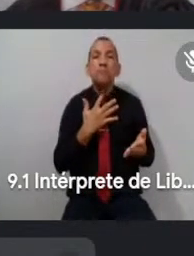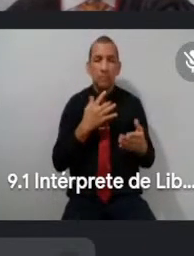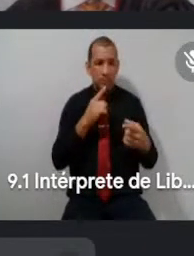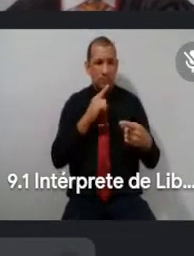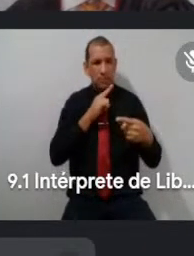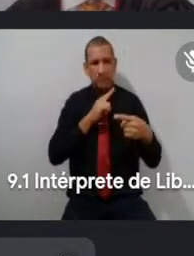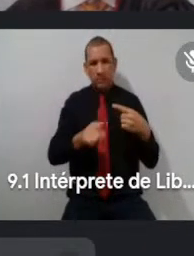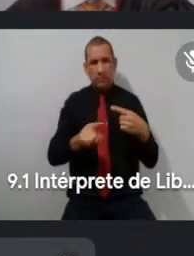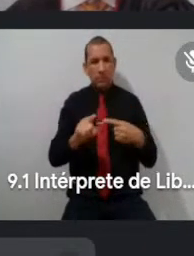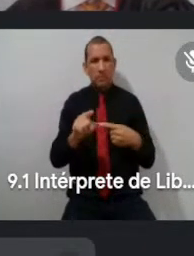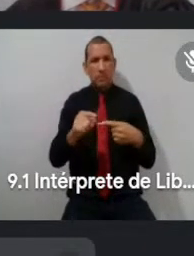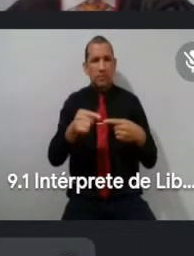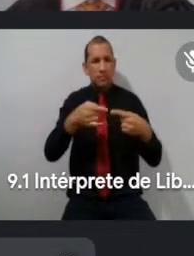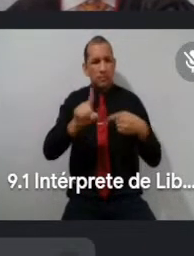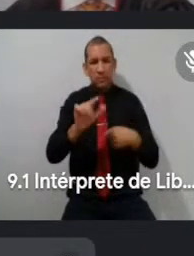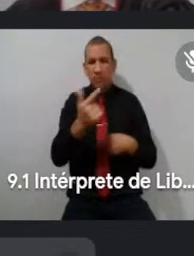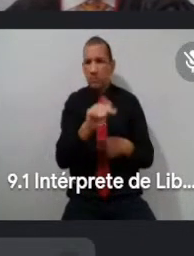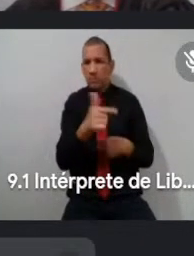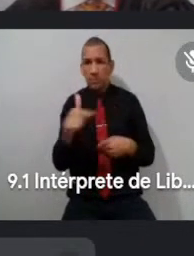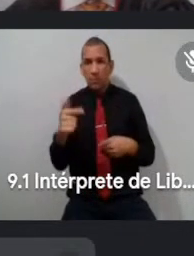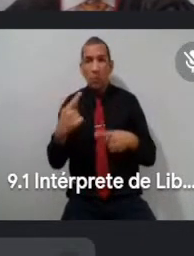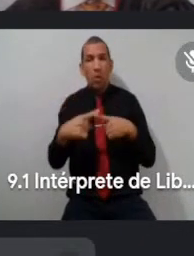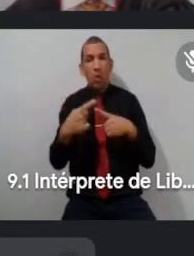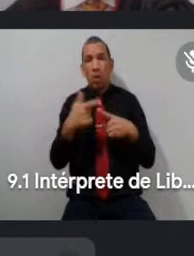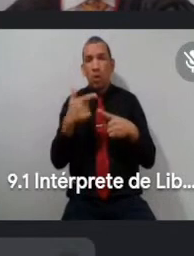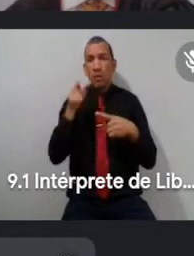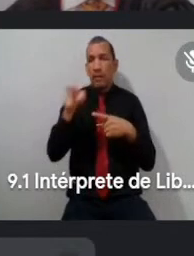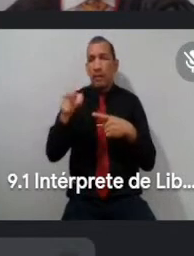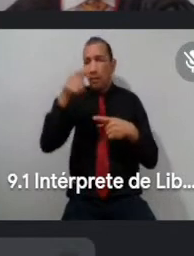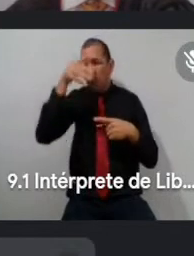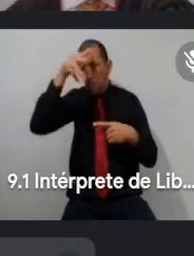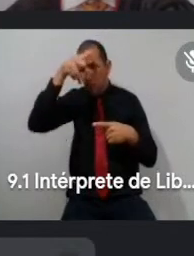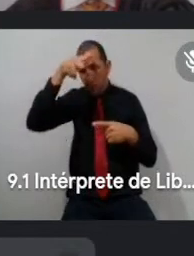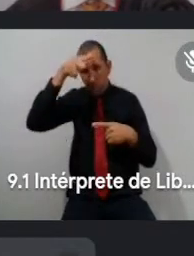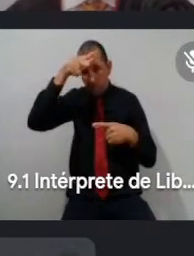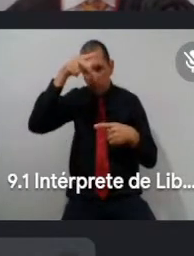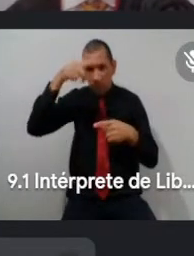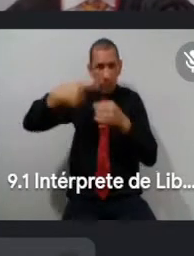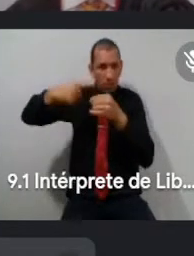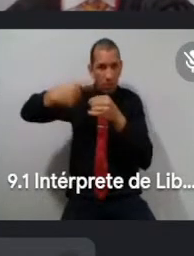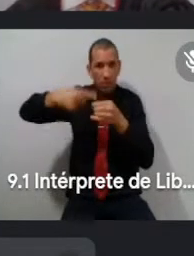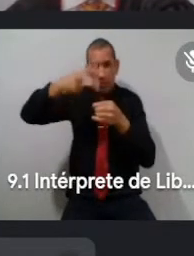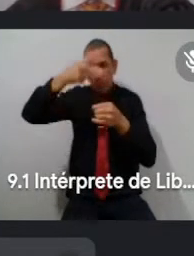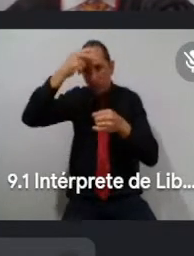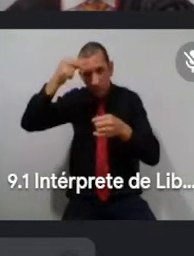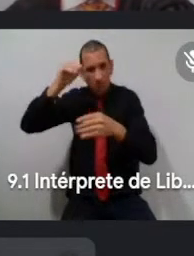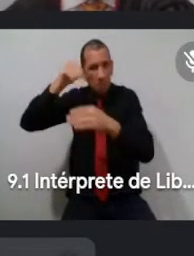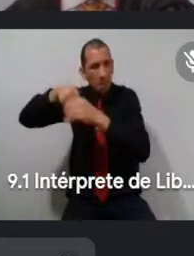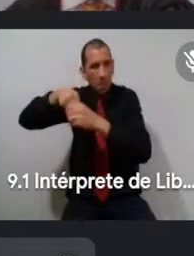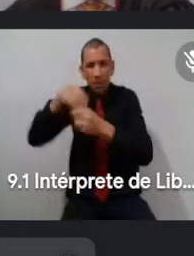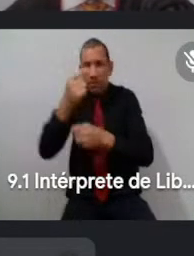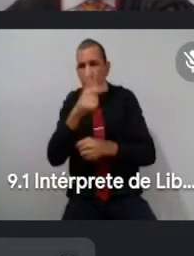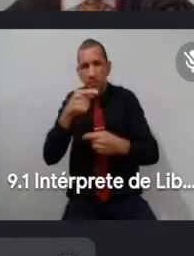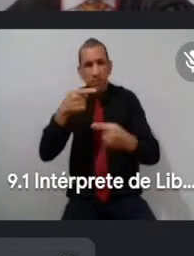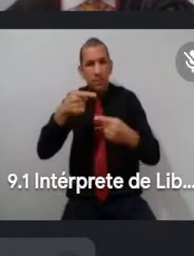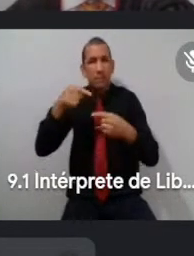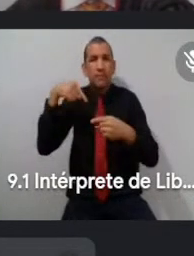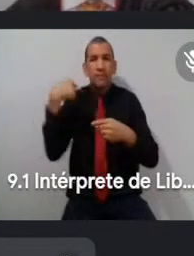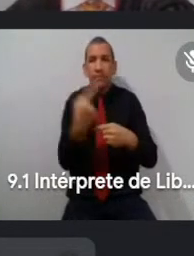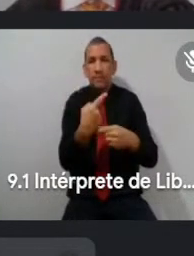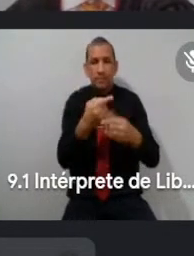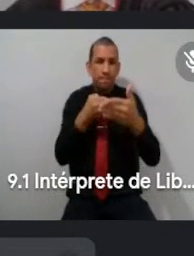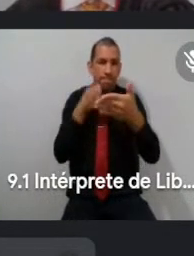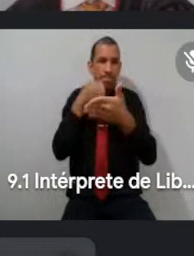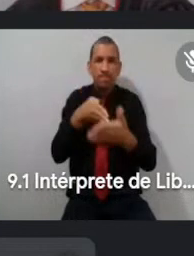não foi violada Por que a gente quer bota naquele município de Londrina a gente quer aí é o